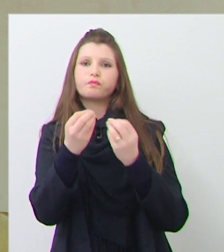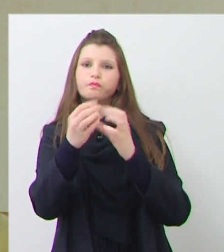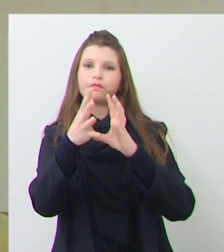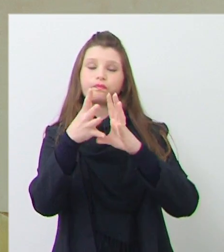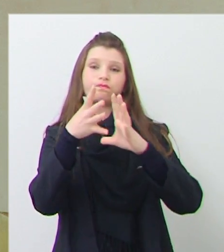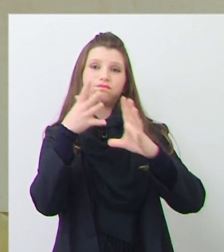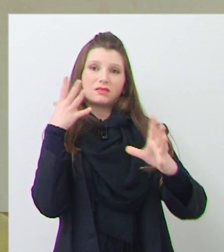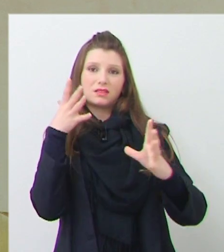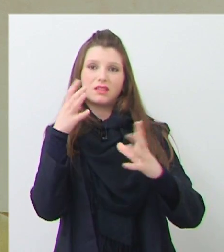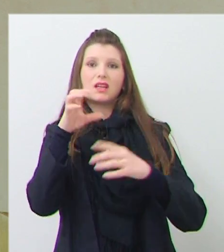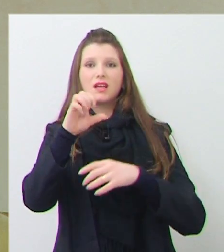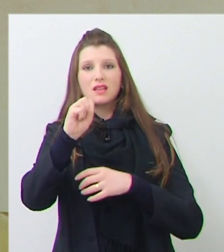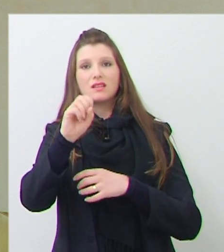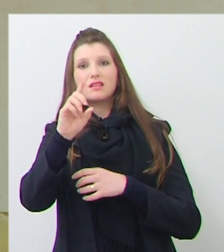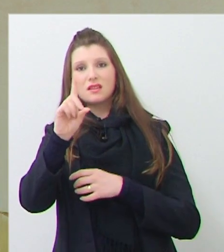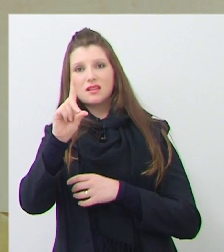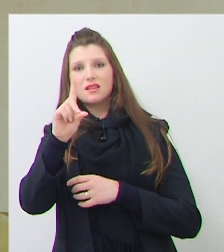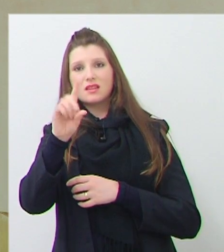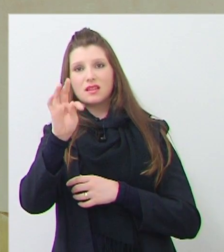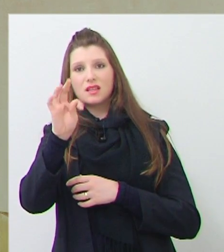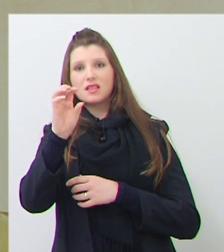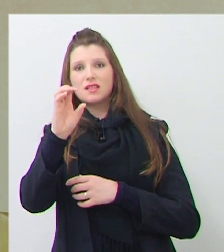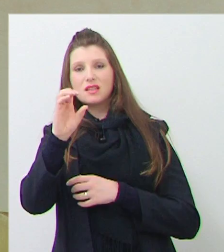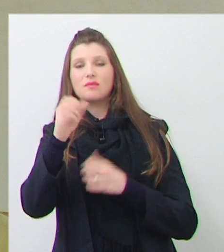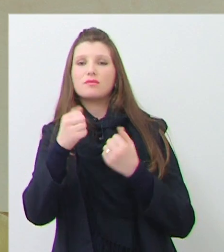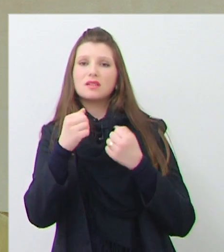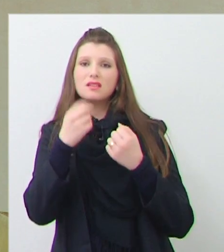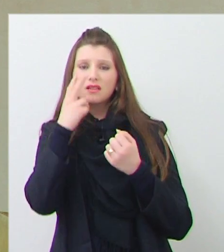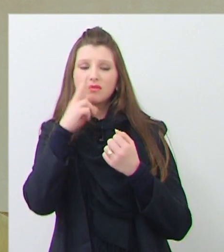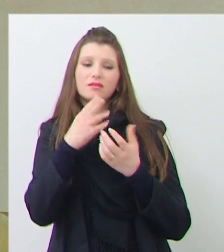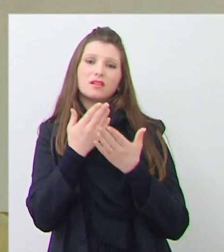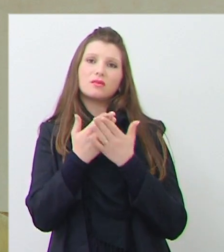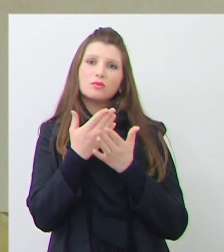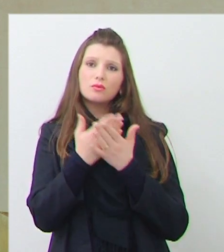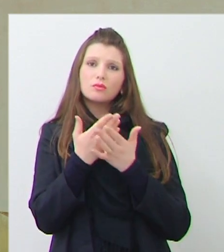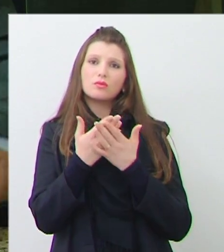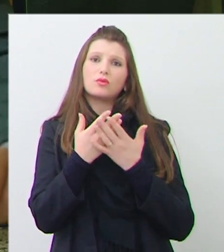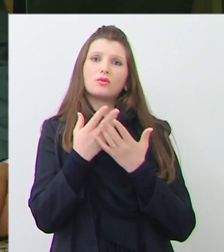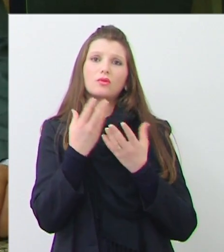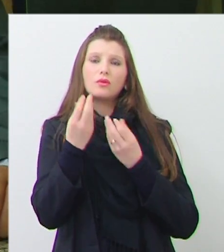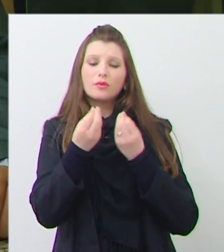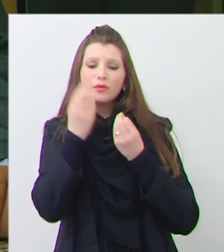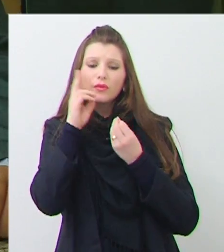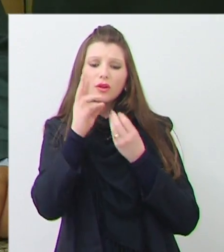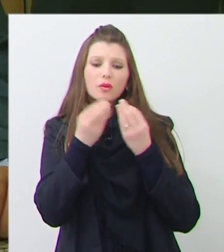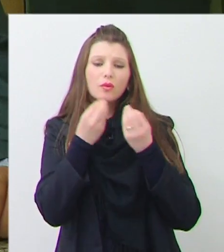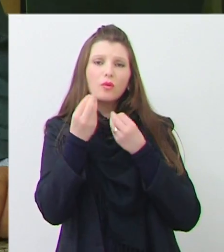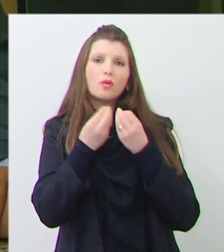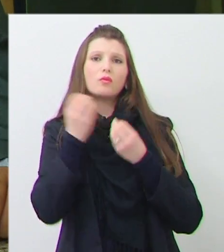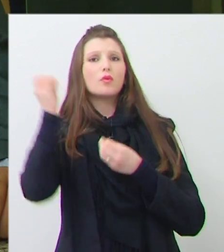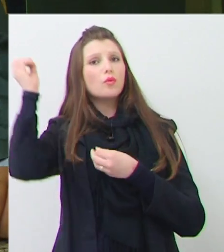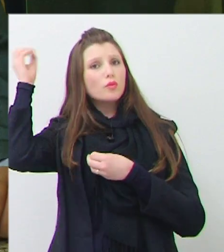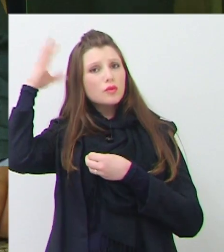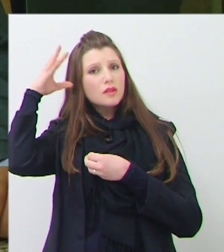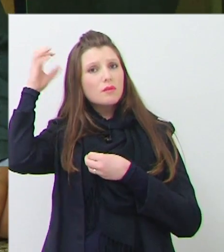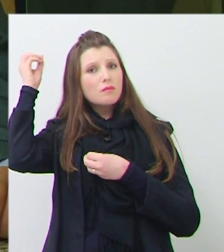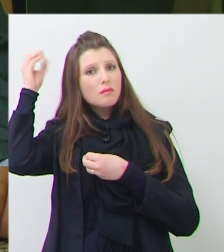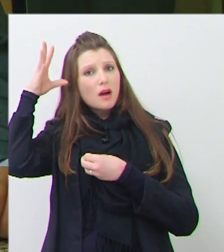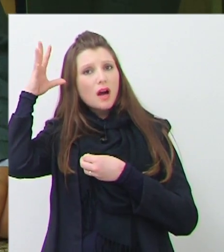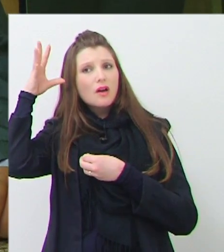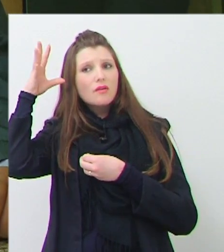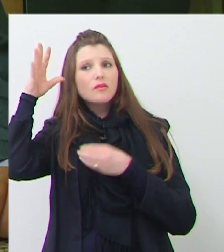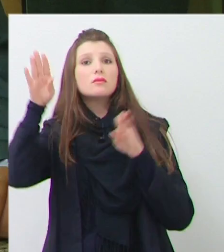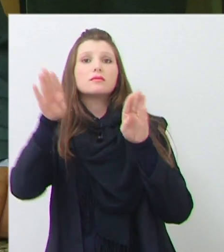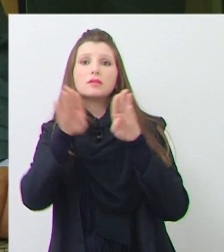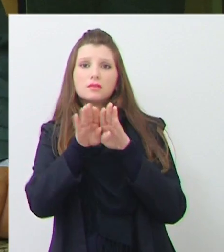cabe à STC um estudo mais profundo ou até mesmo a instalação, como eu disse, de um semáforo. Nós estivemos